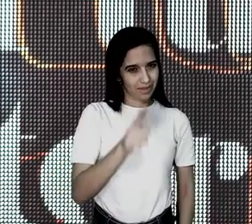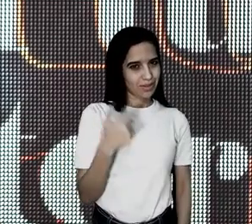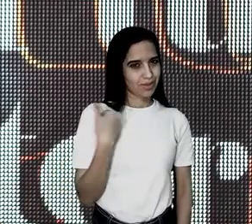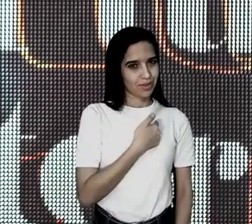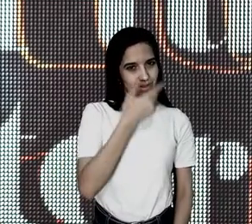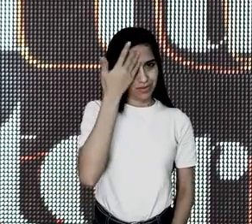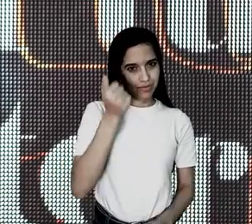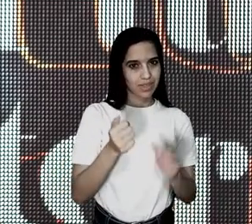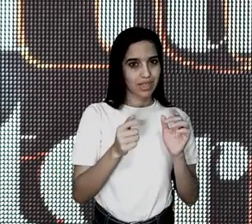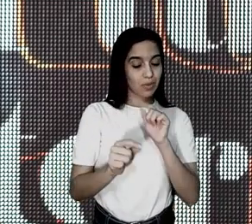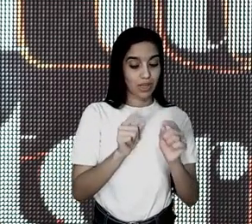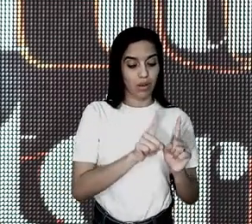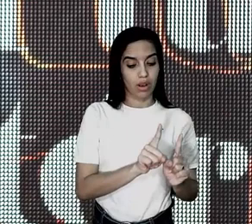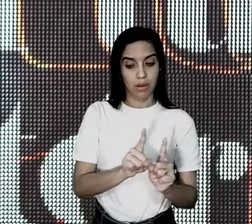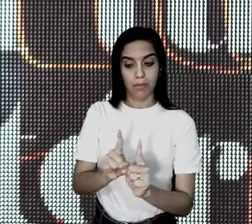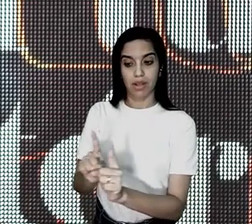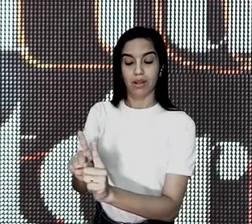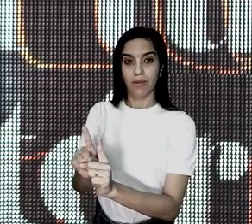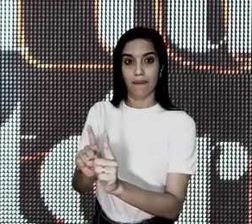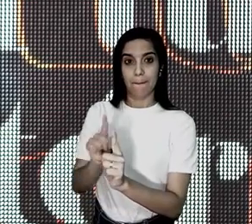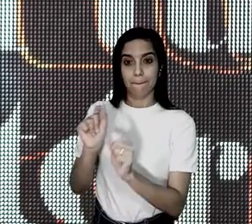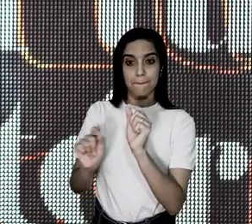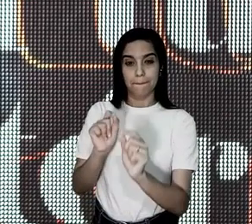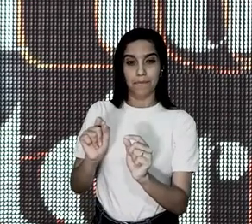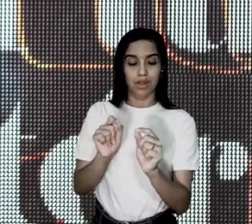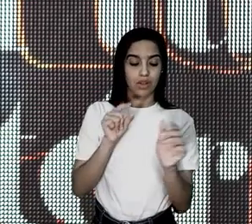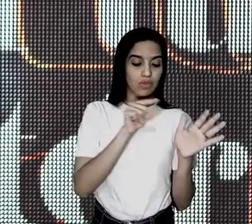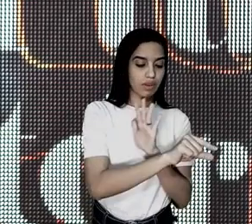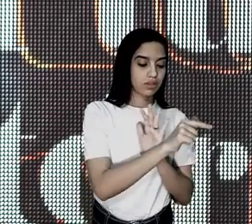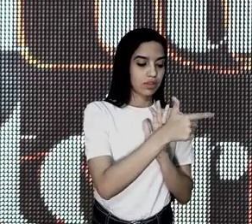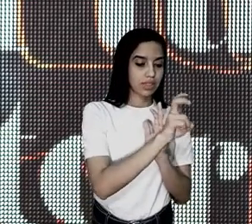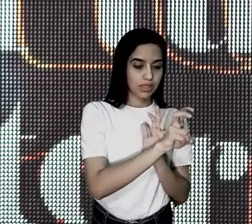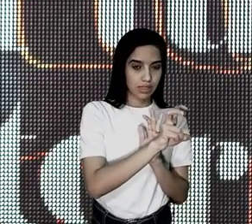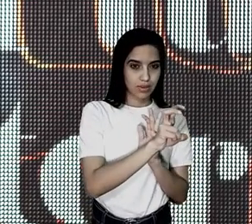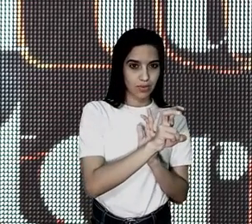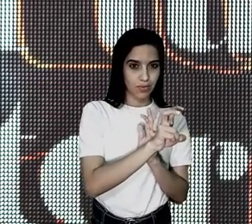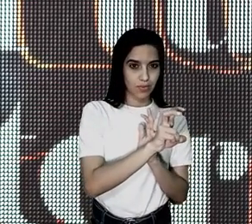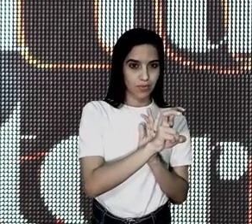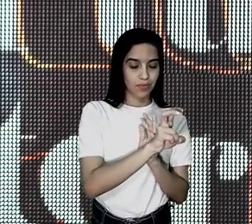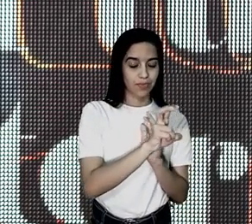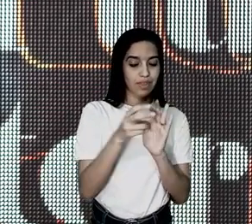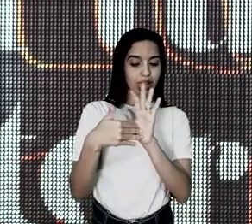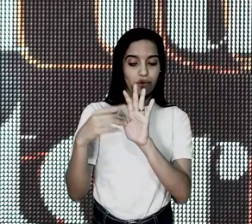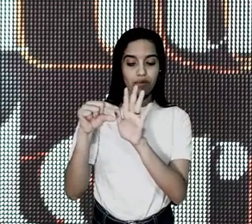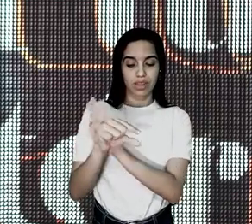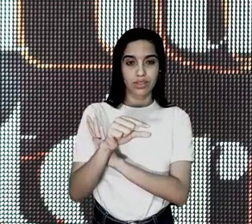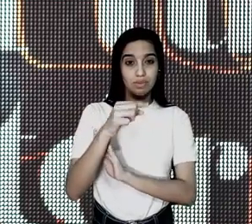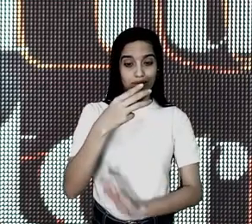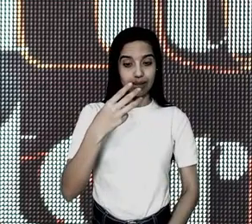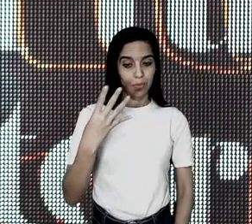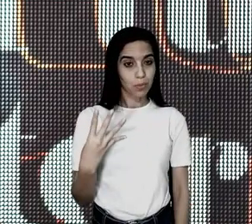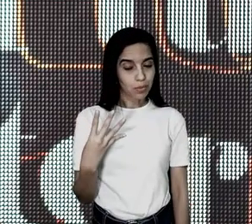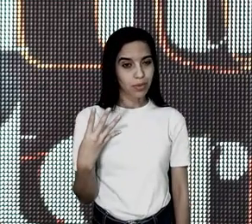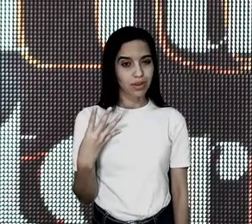saber, que Jesus foi interrompido aqui entre o verso 25 e o verso